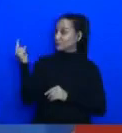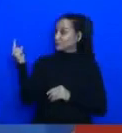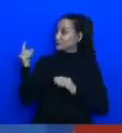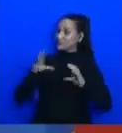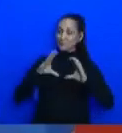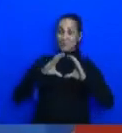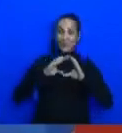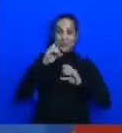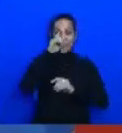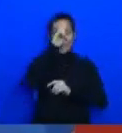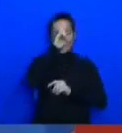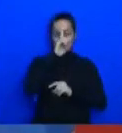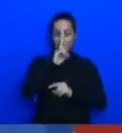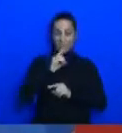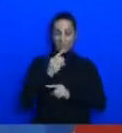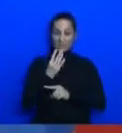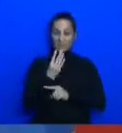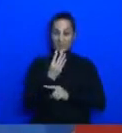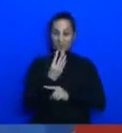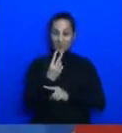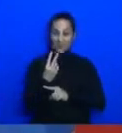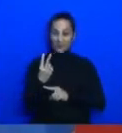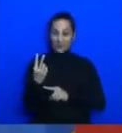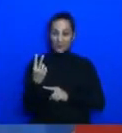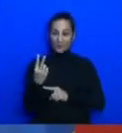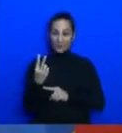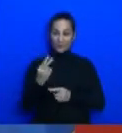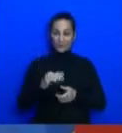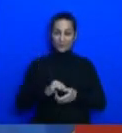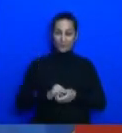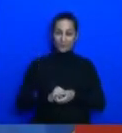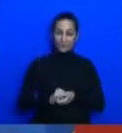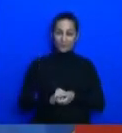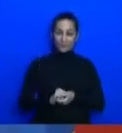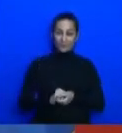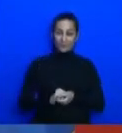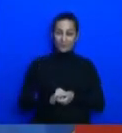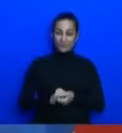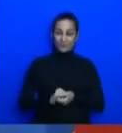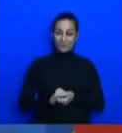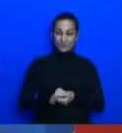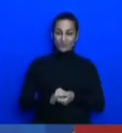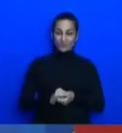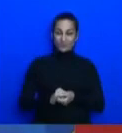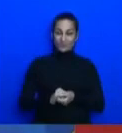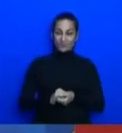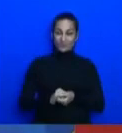amarela 42. Amarela número 42.